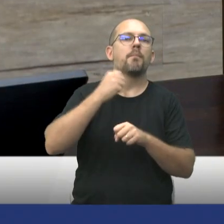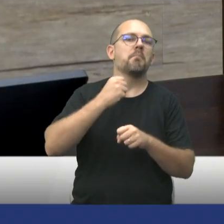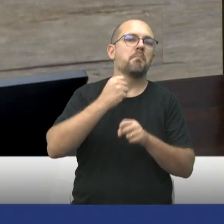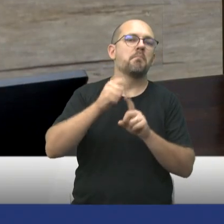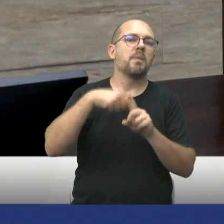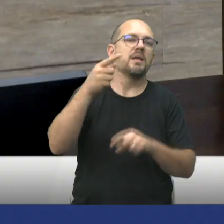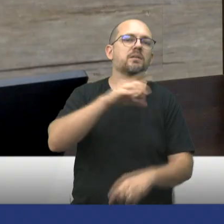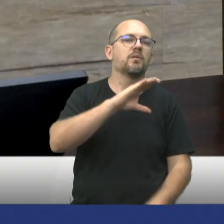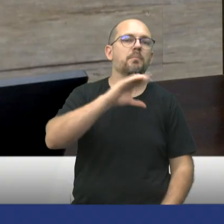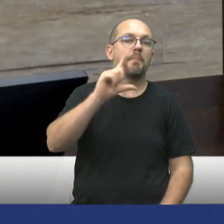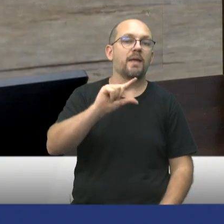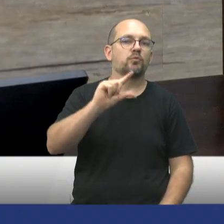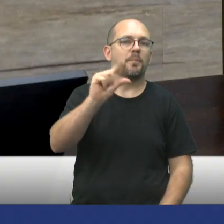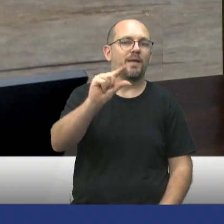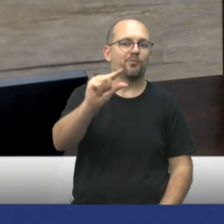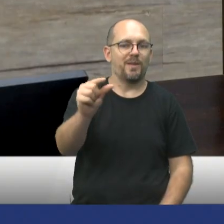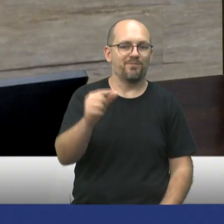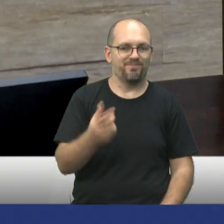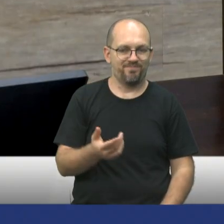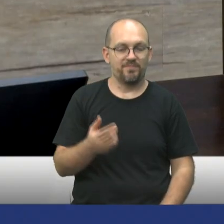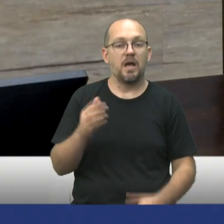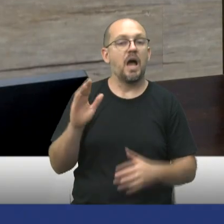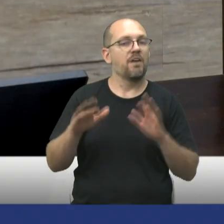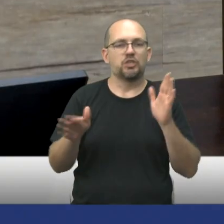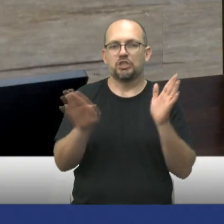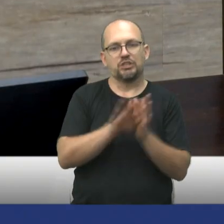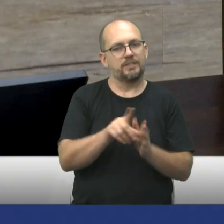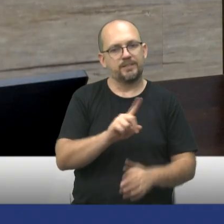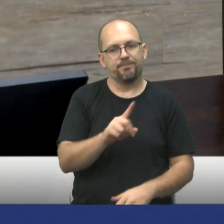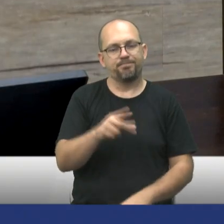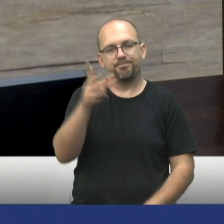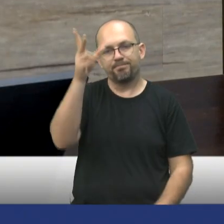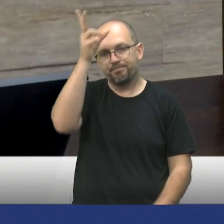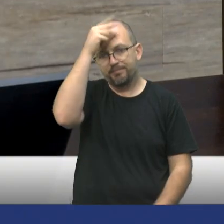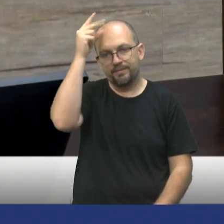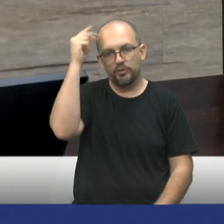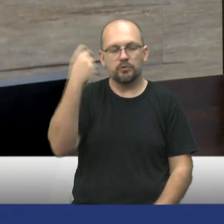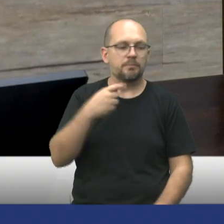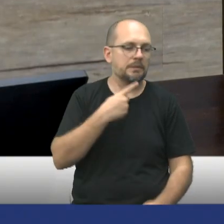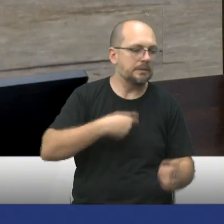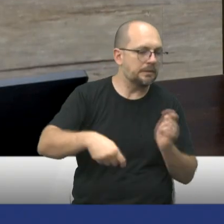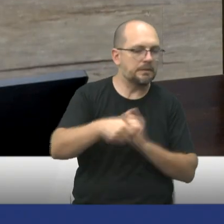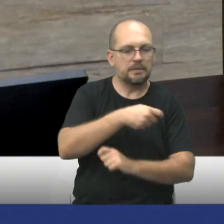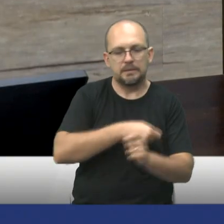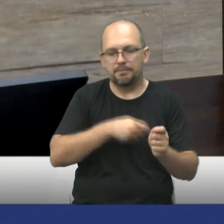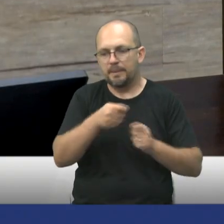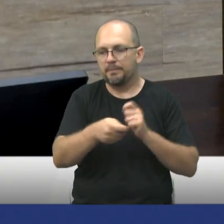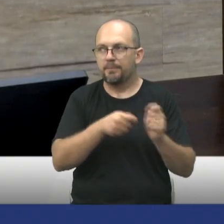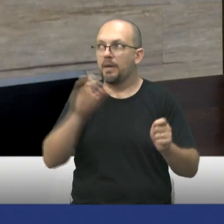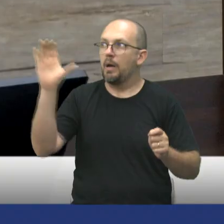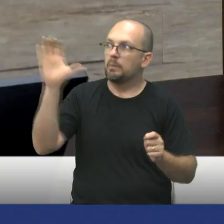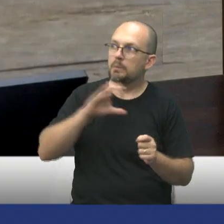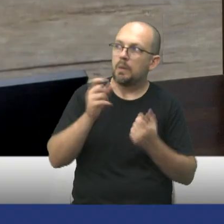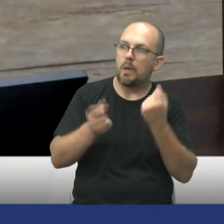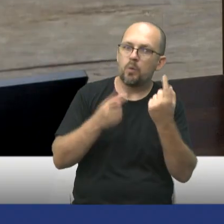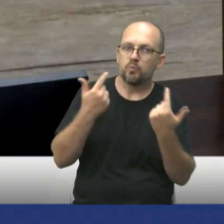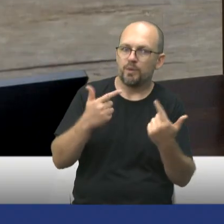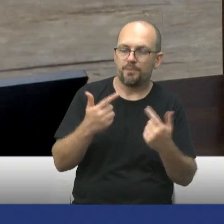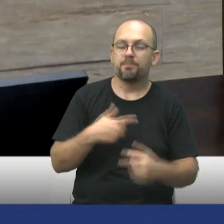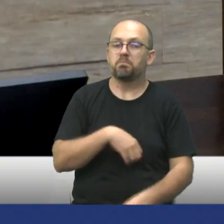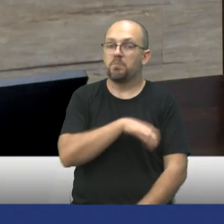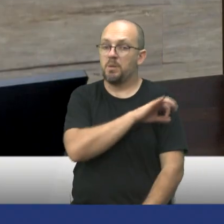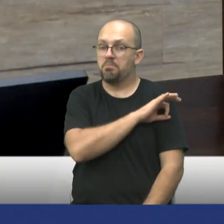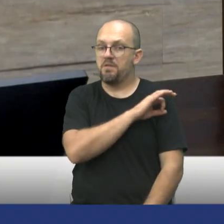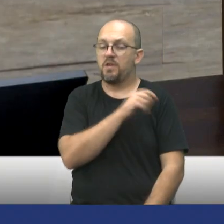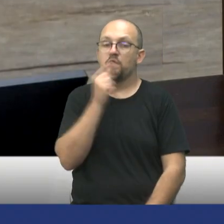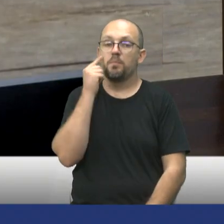se concretiza. Então, fica tudo a cargo do município. O prefeito tem visto com bons olhos, pediu para que a